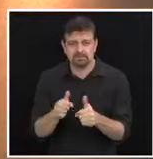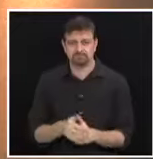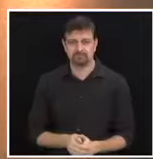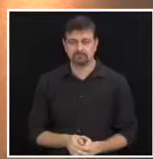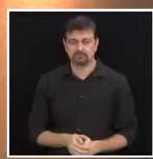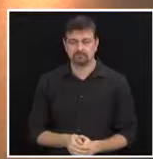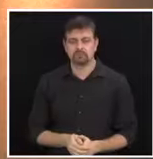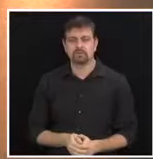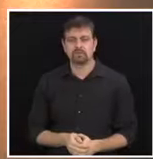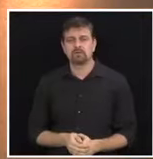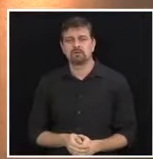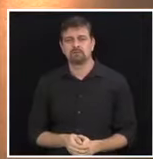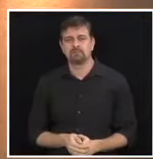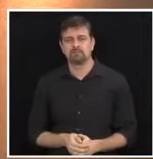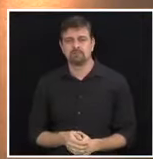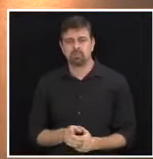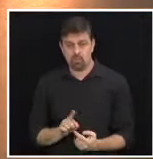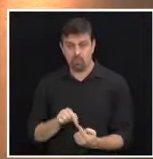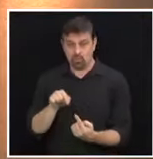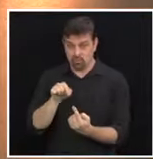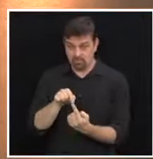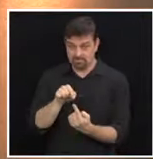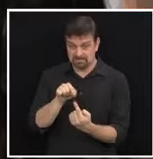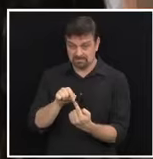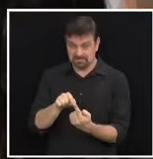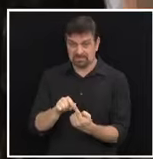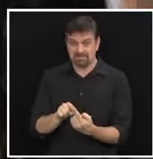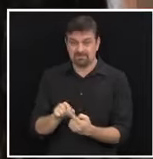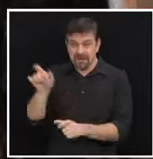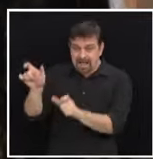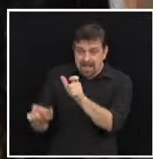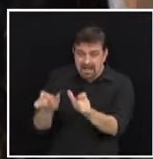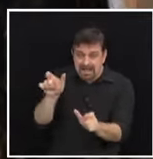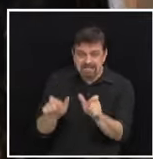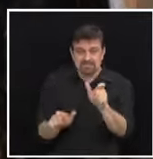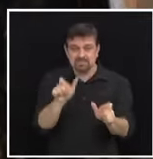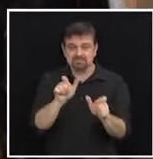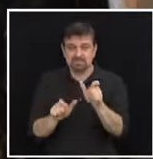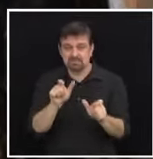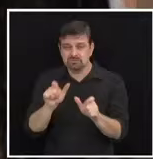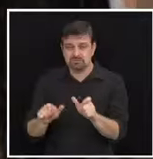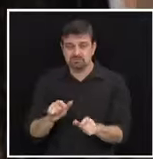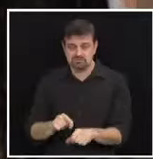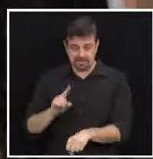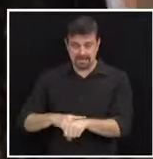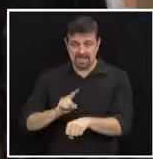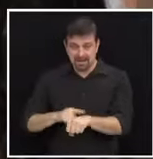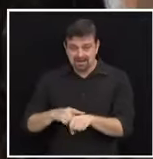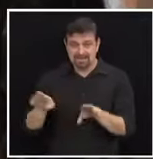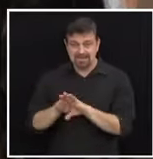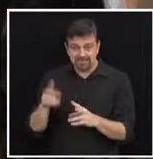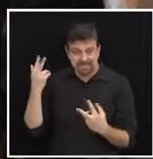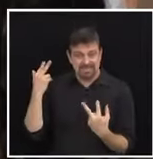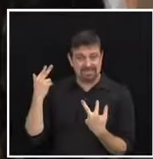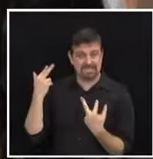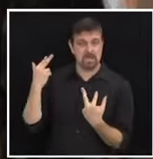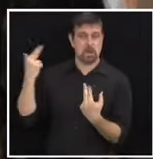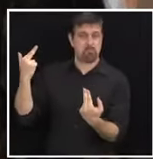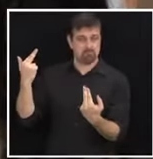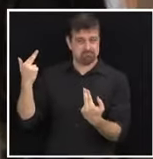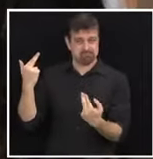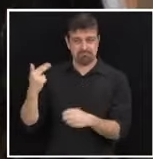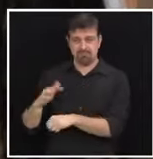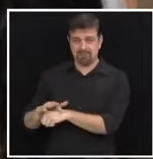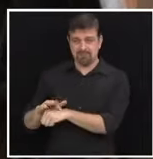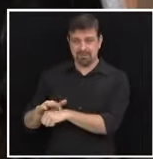a fundo sobre hepatites virais, para que as pessoas que naquele momento também se encontrassem no mesmo estado